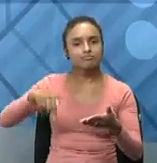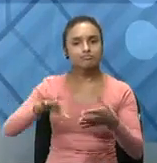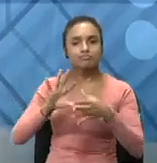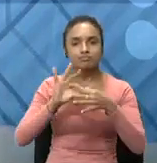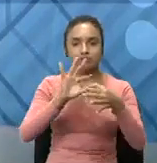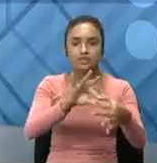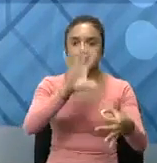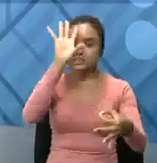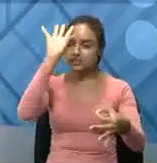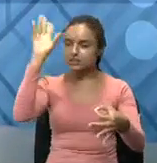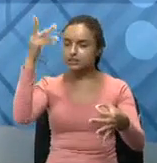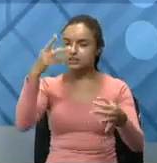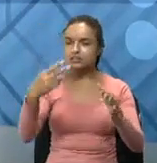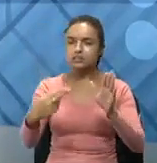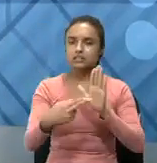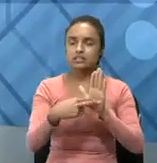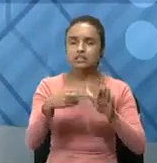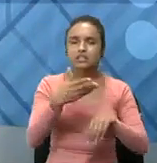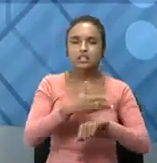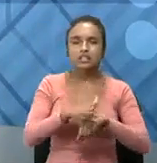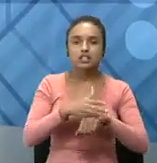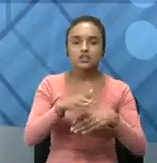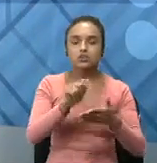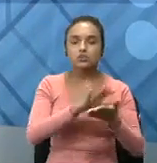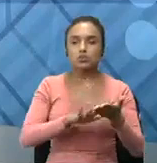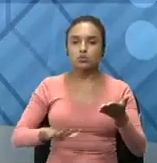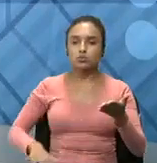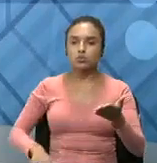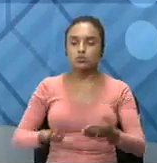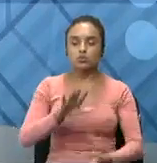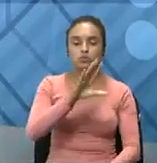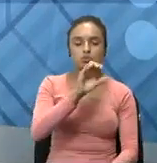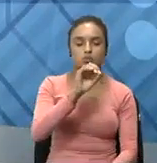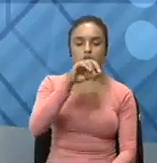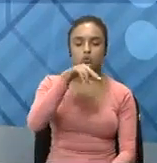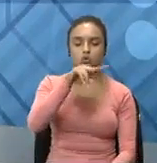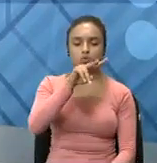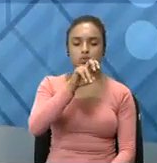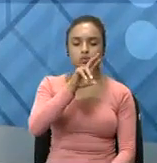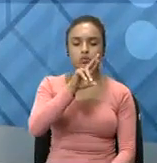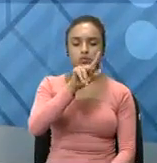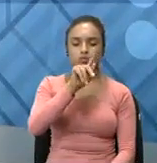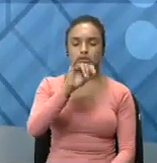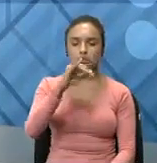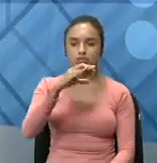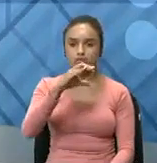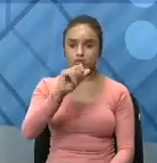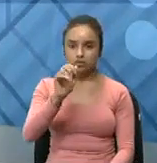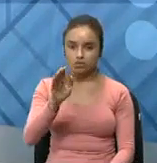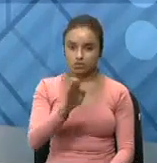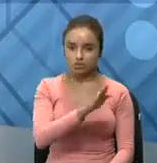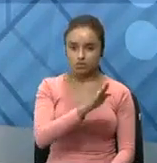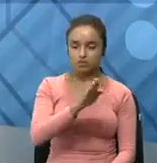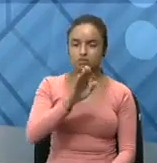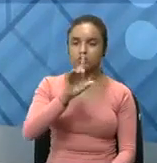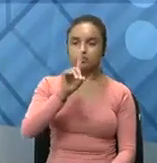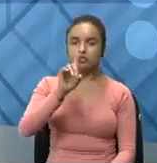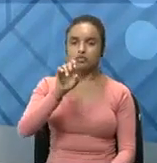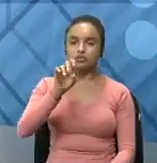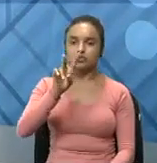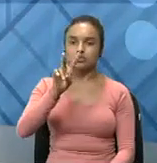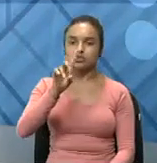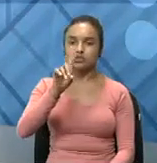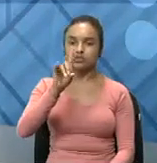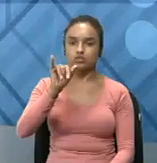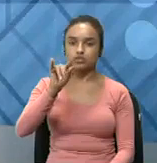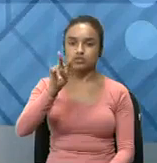de exercícios sobre convergência e divergência de séries. Você chegou no momento, de trabalhar